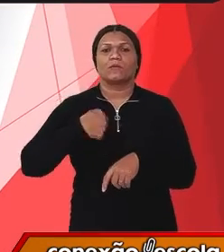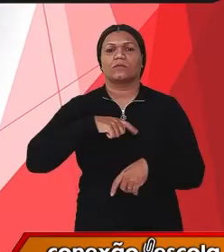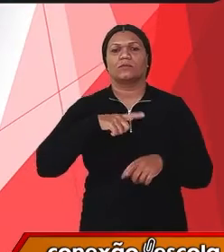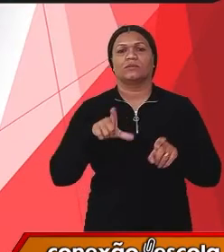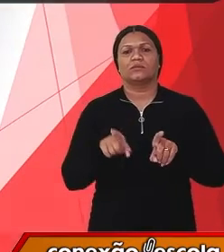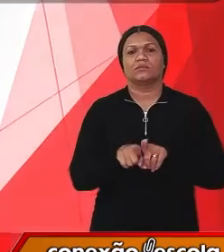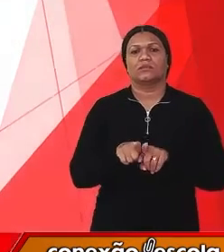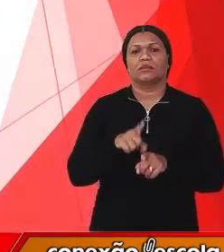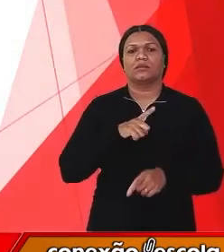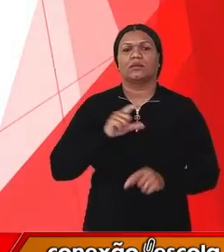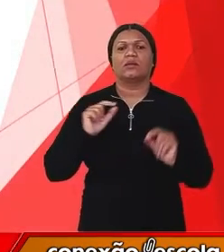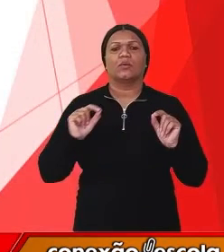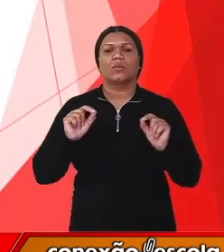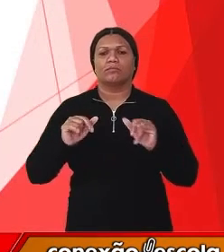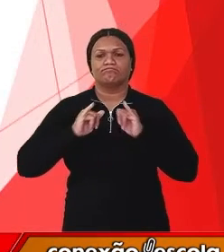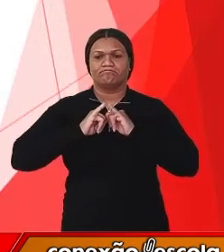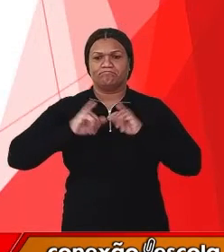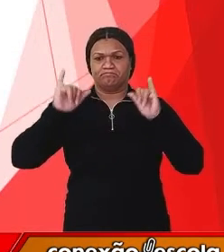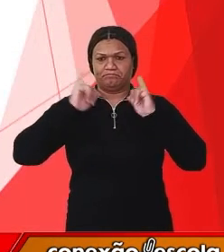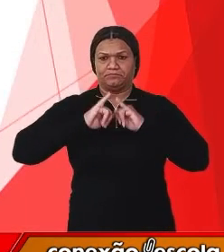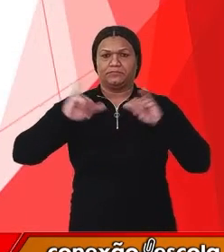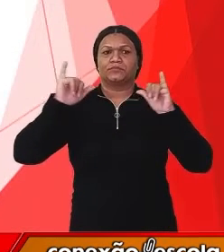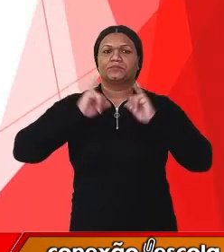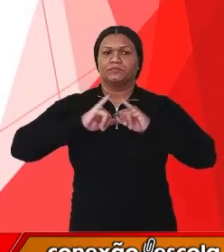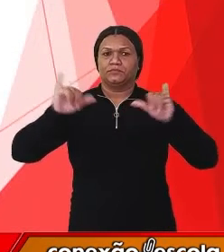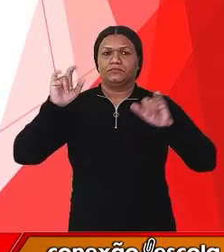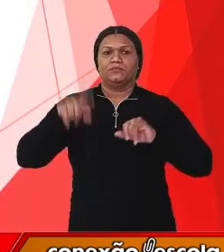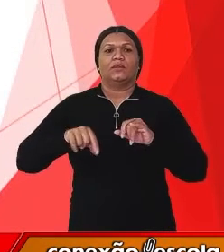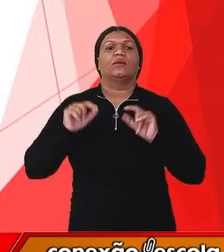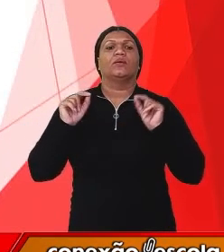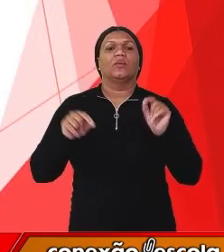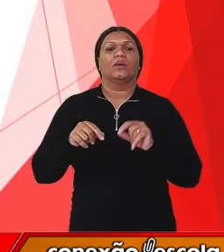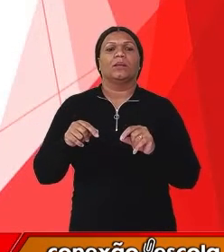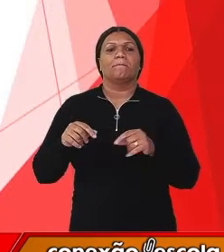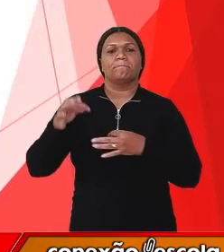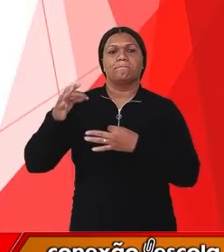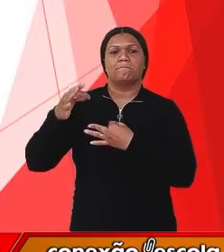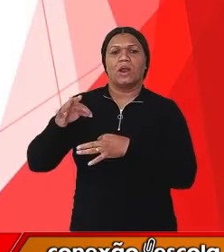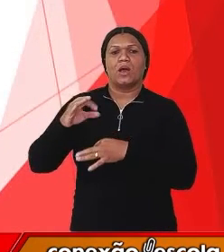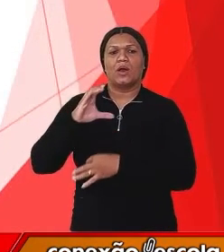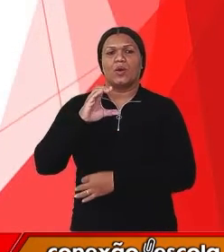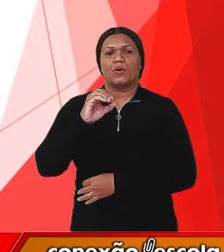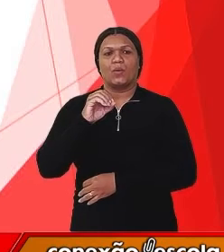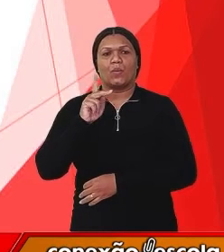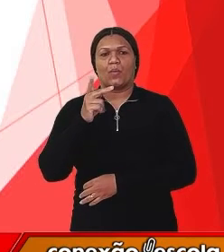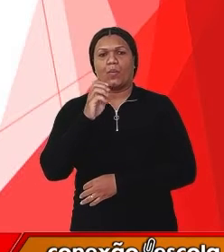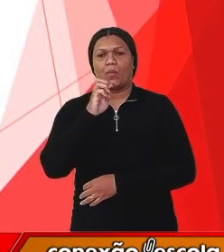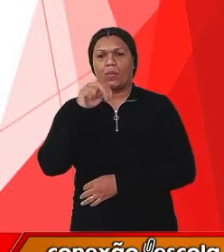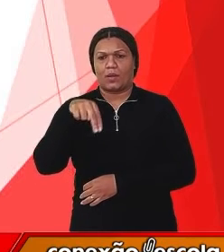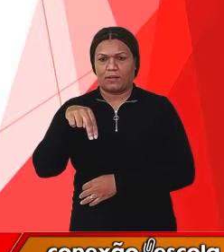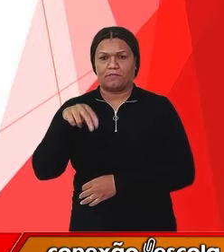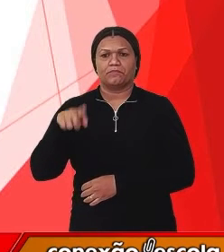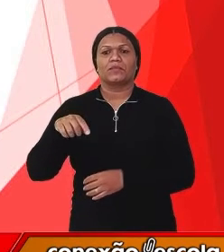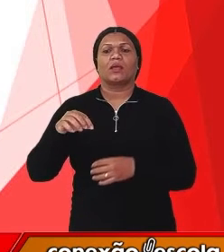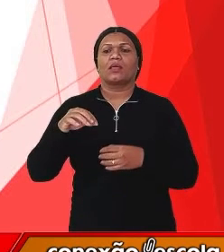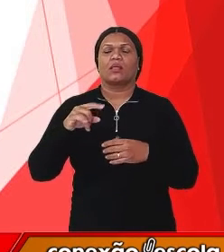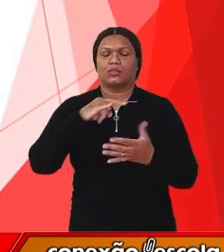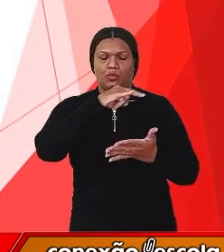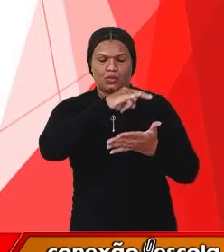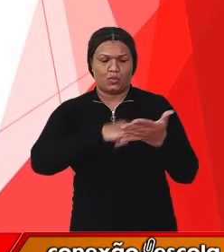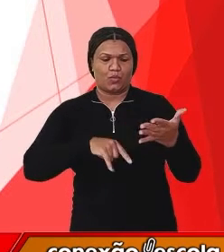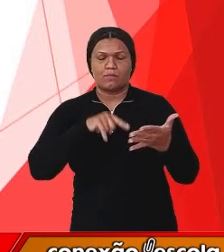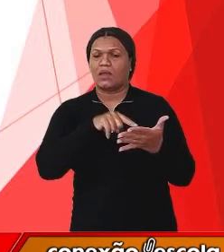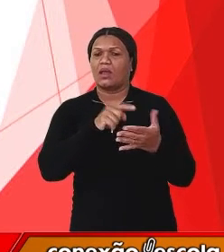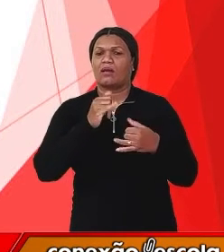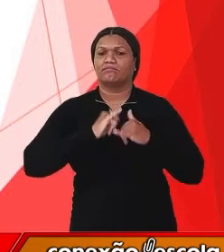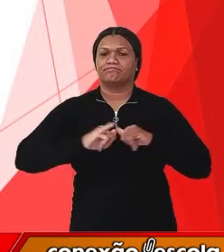aqui também é a divulgação do que é chamado de Plano Cohen, um documento divulgado pelo governo brasileiro